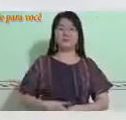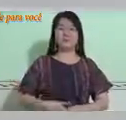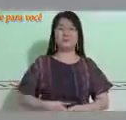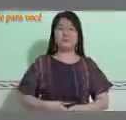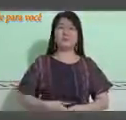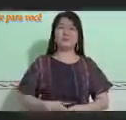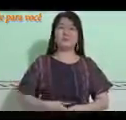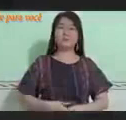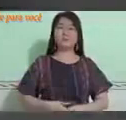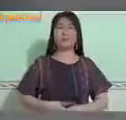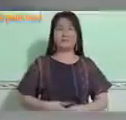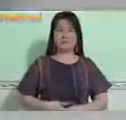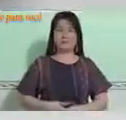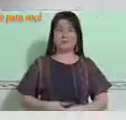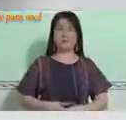OBEBIDASENERG, acento agudo,